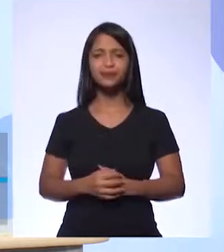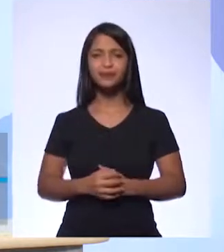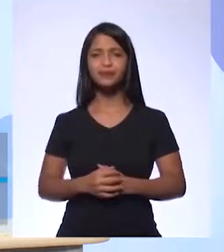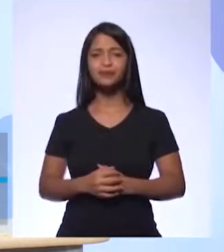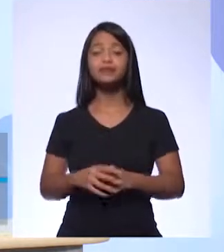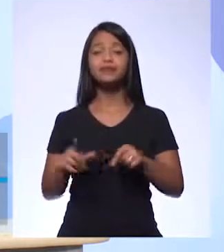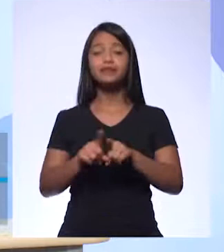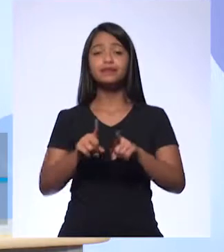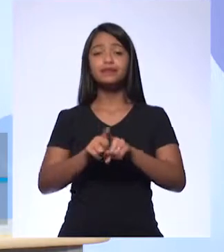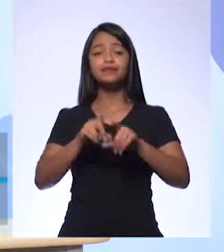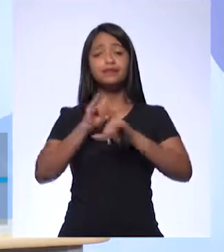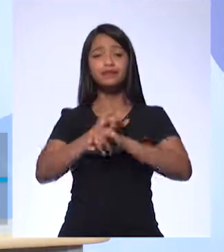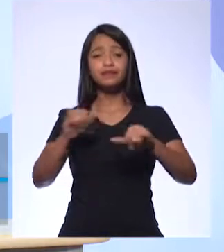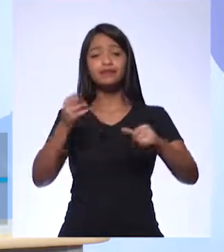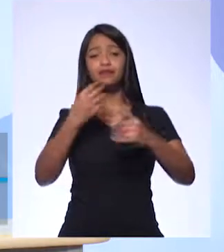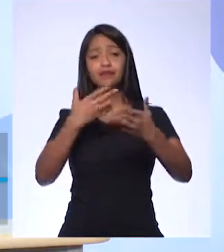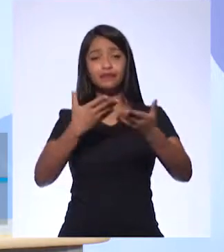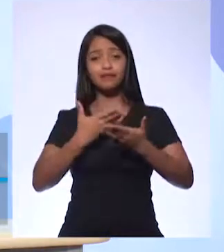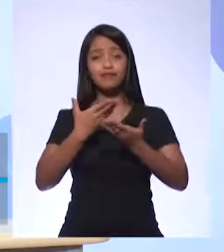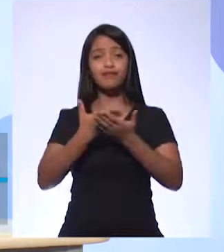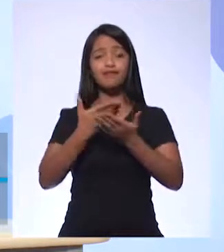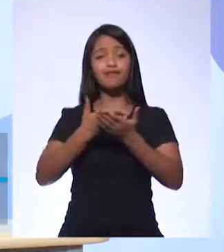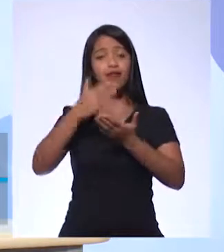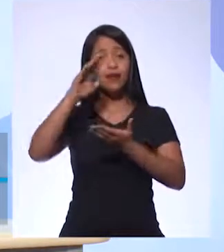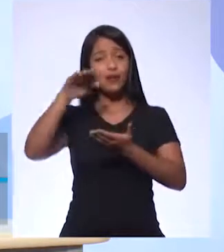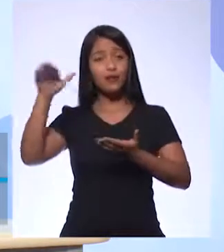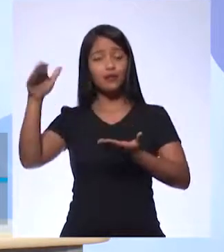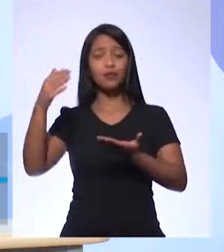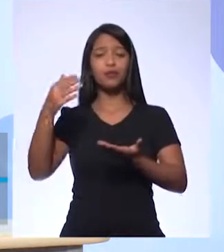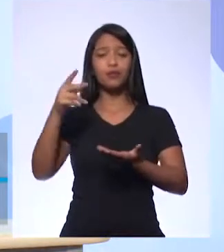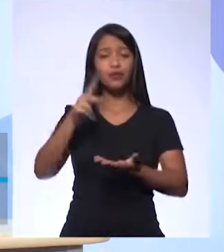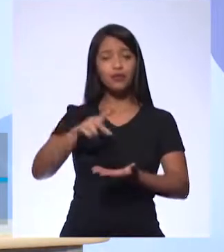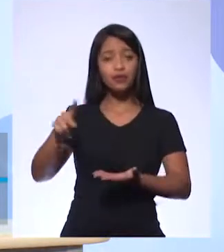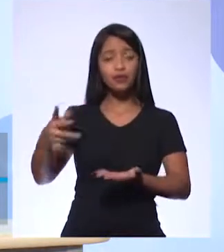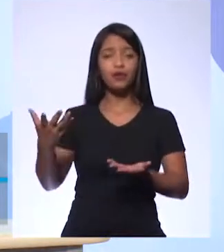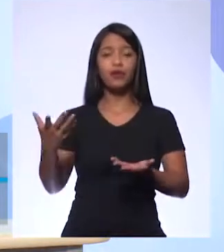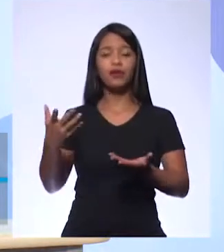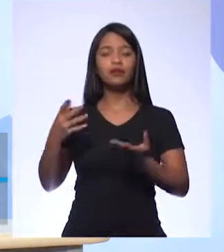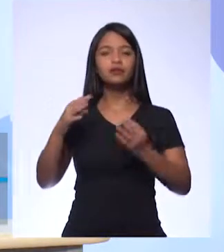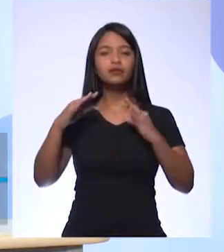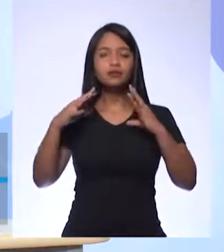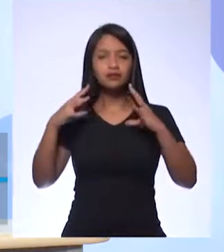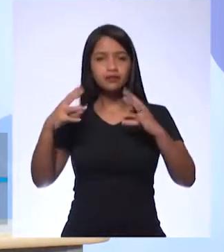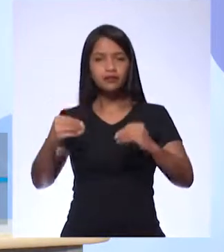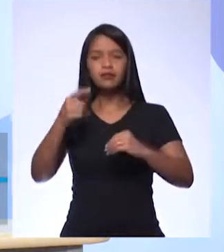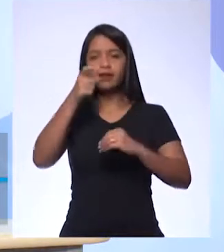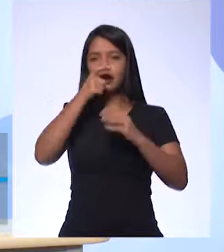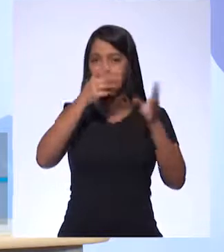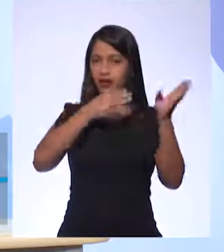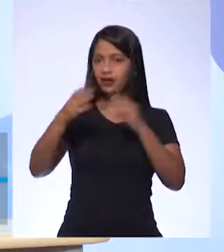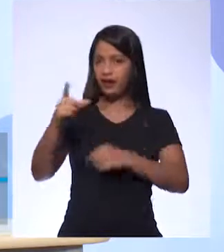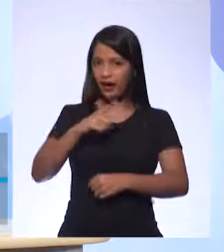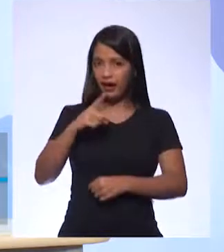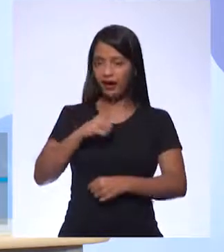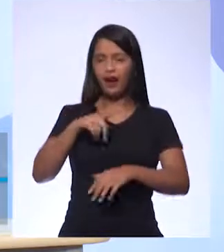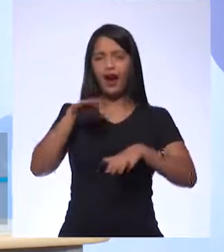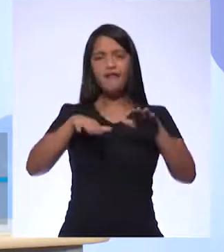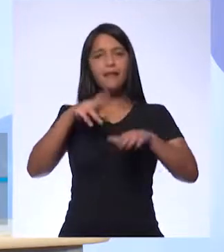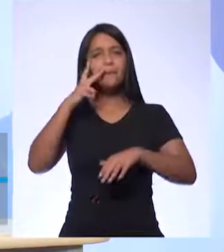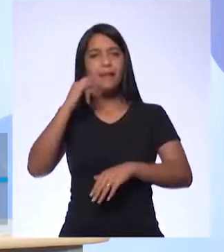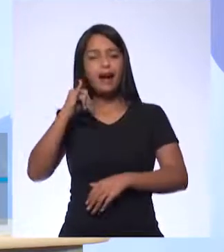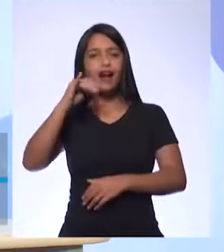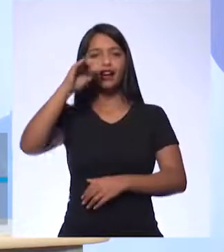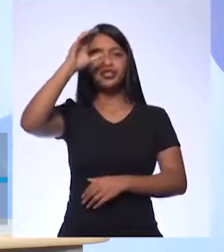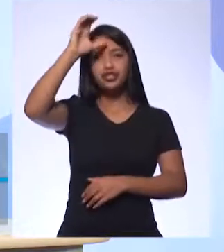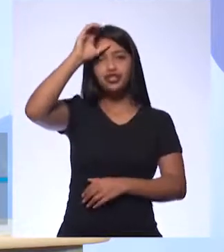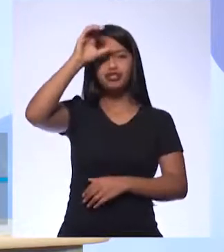aí as boas-vindas aos alunos, aos professores, ao público aí que está nos assistindo, às vezes aos pais, os tios e